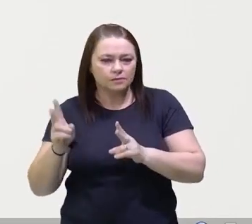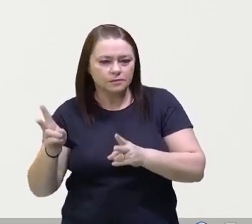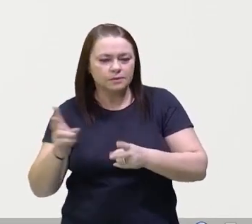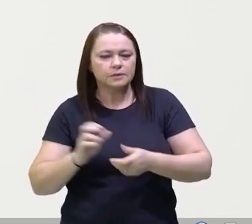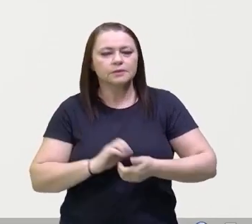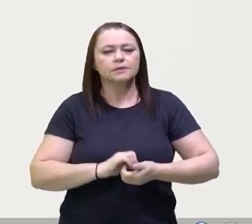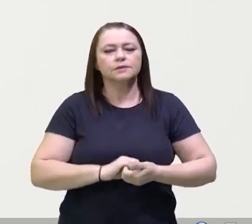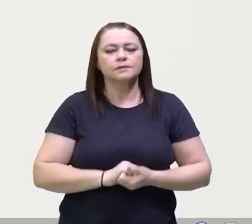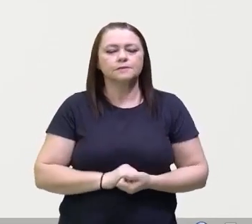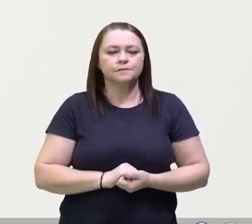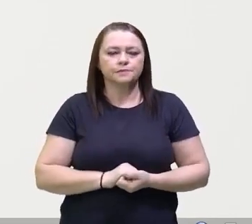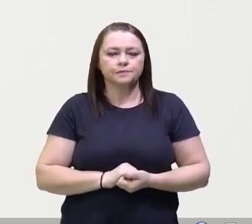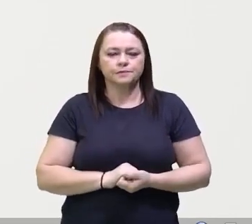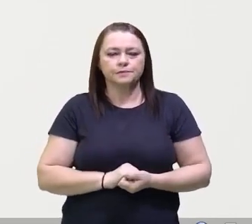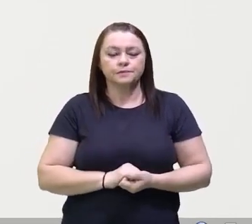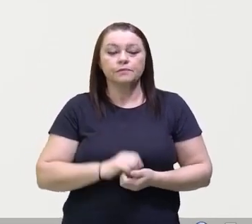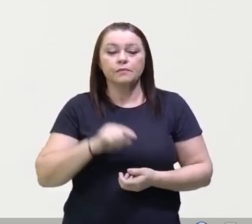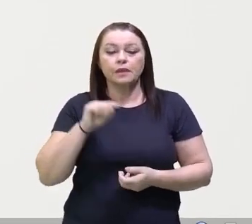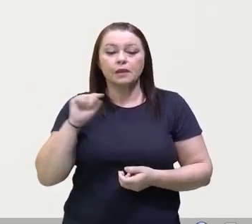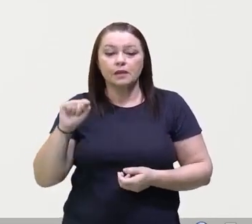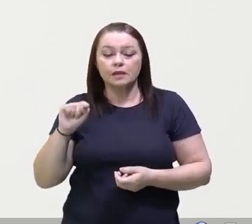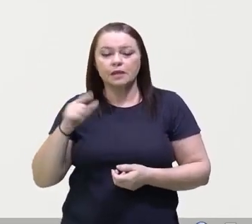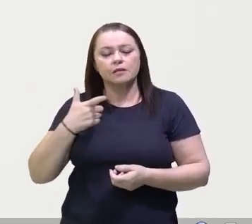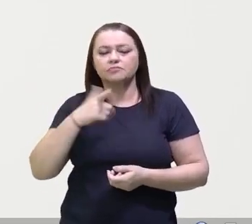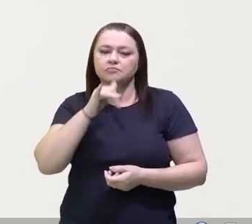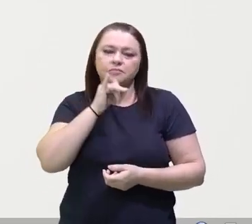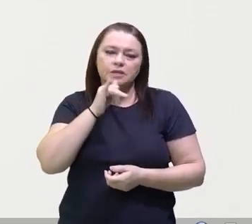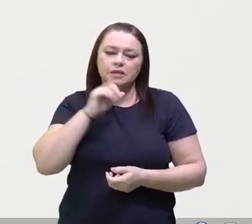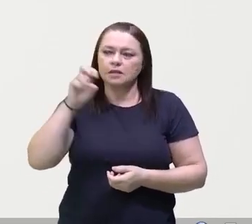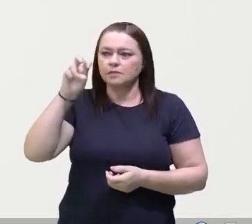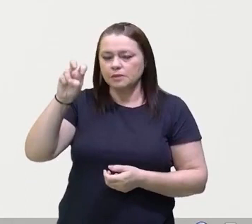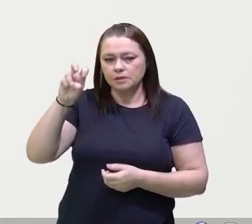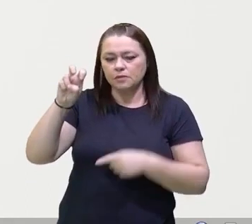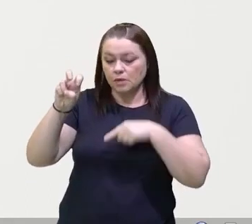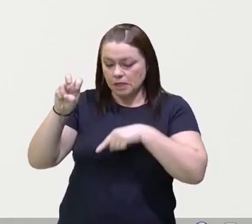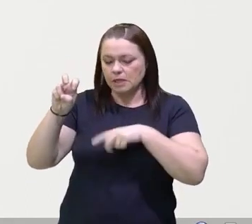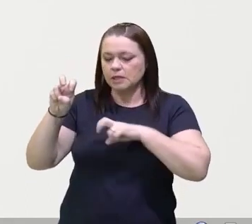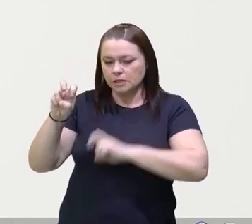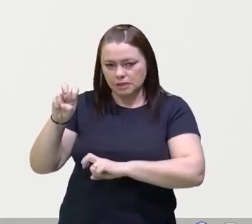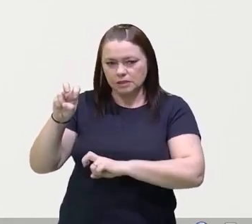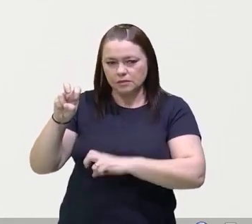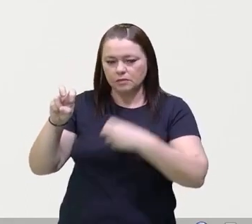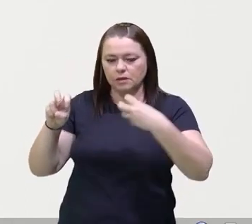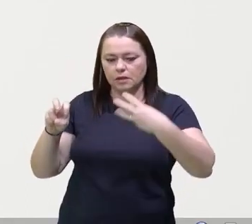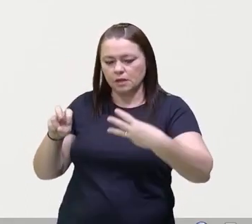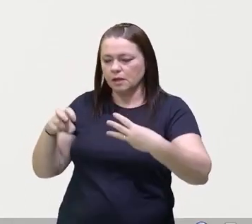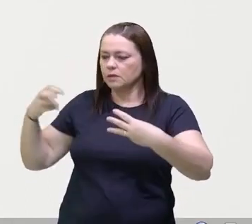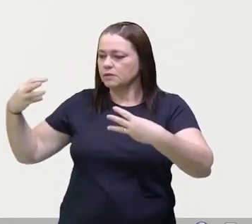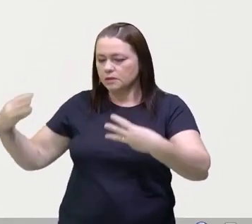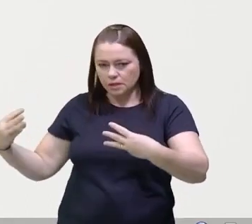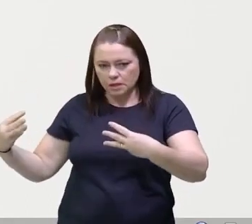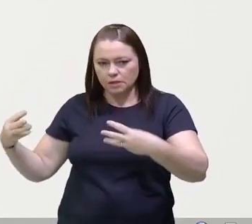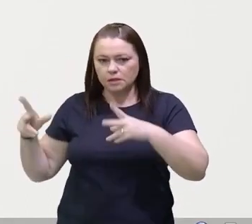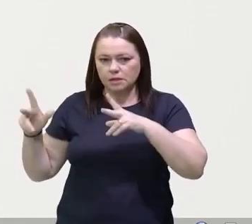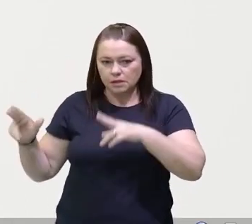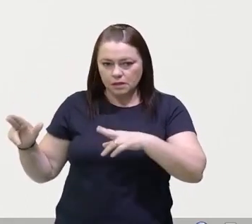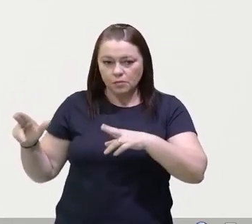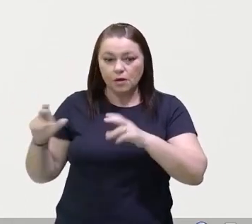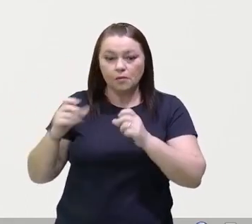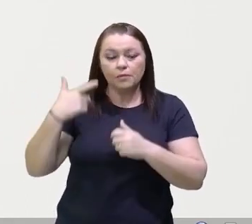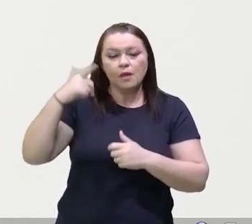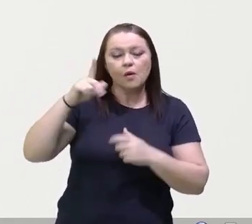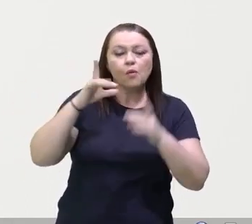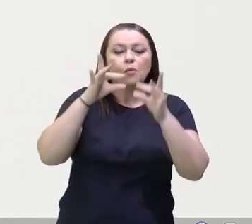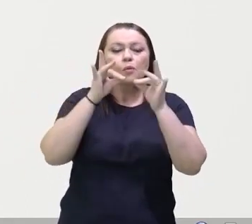e iguais. Ou seja, se aqui vale 5, aqui também vale 5. Se aqui vale 3, aqui também vale 3. Outro